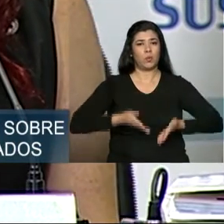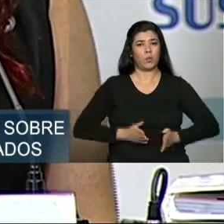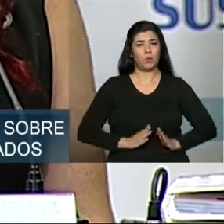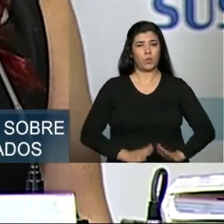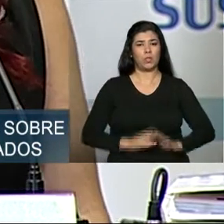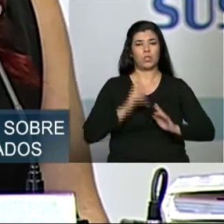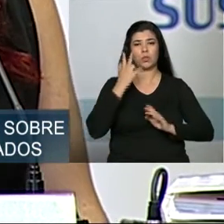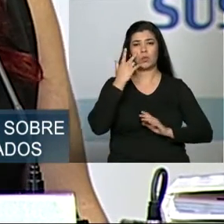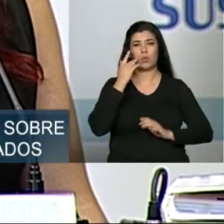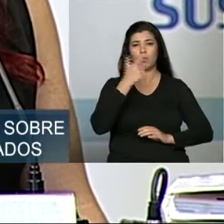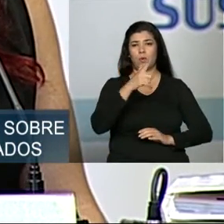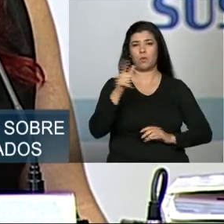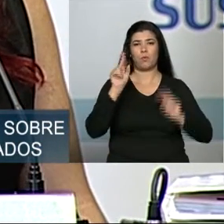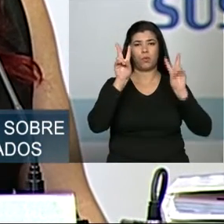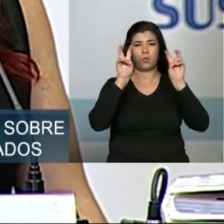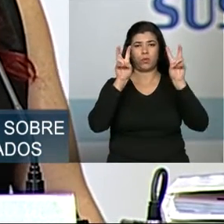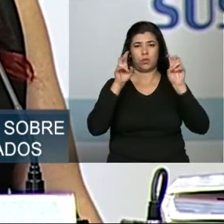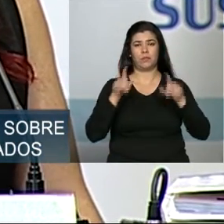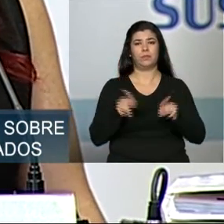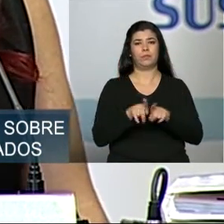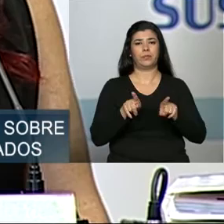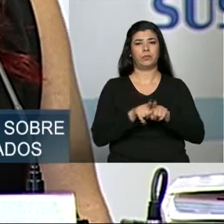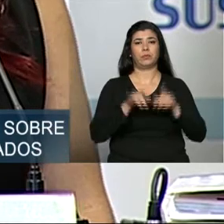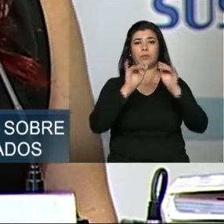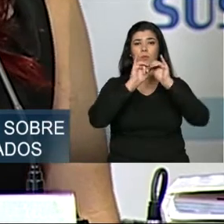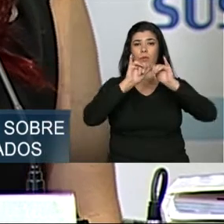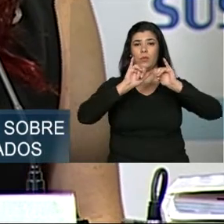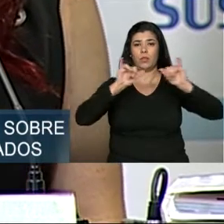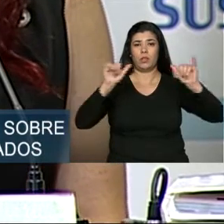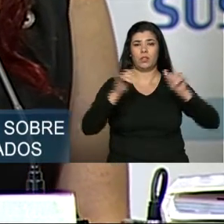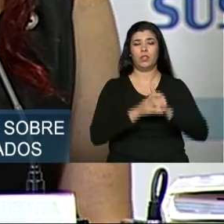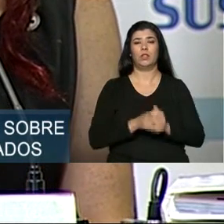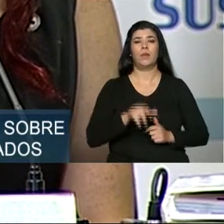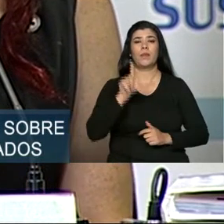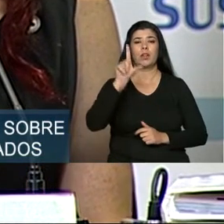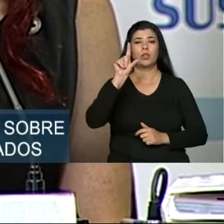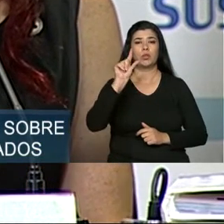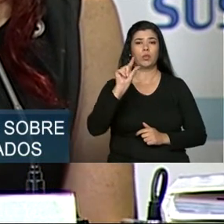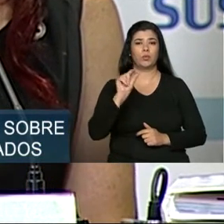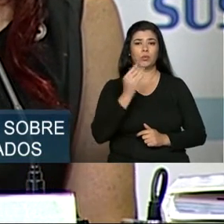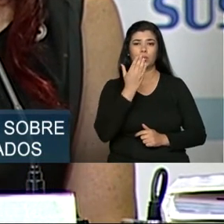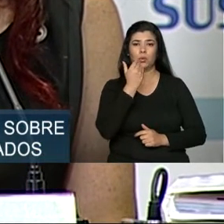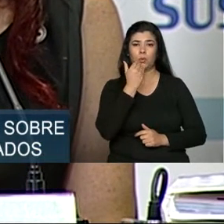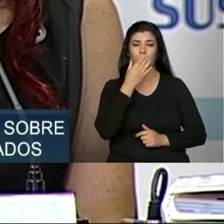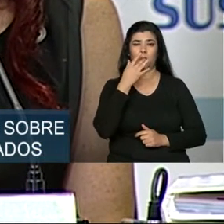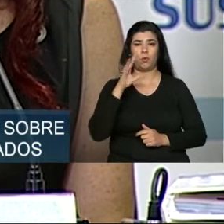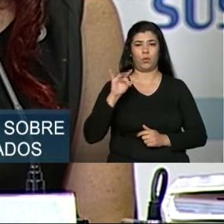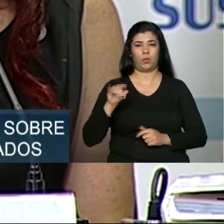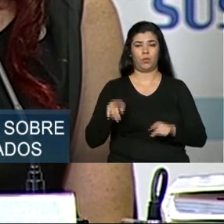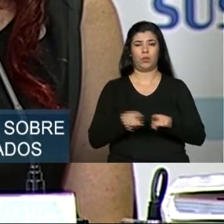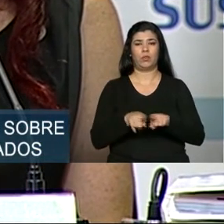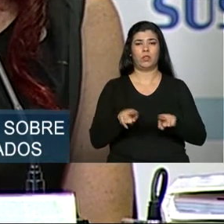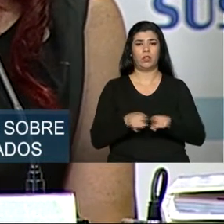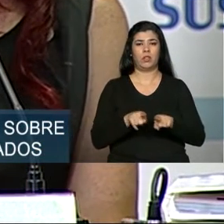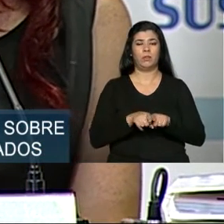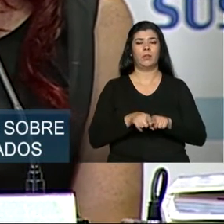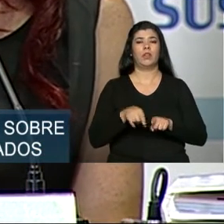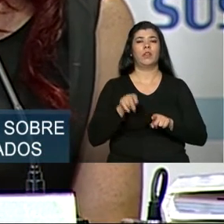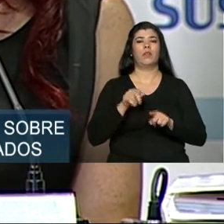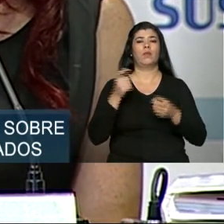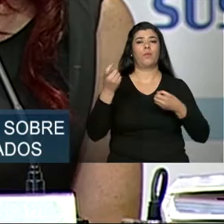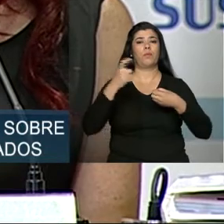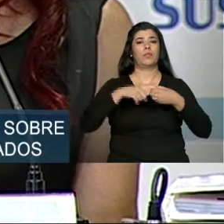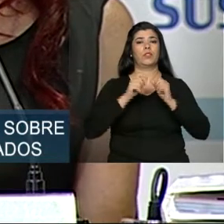temas. A campanha de redução do consumo do sal, que também é uma parceria com a Associação Brasileira de Supermercados